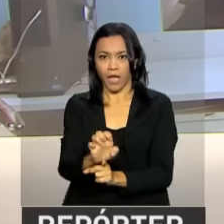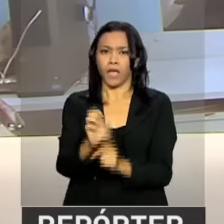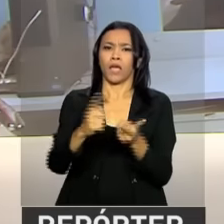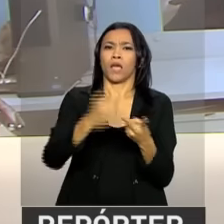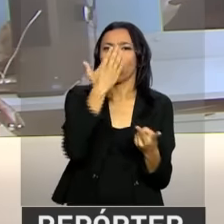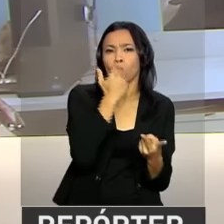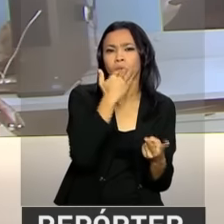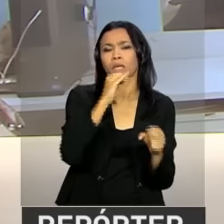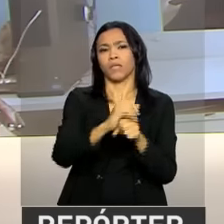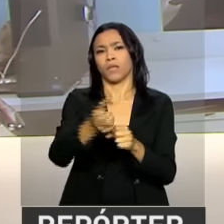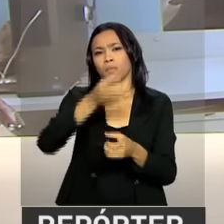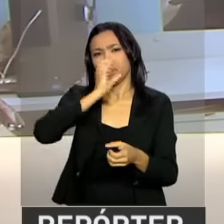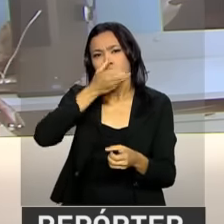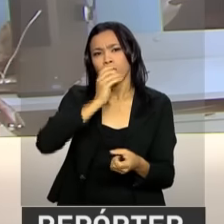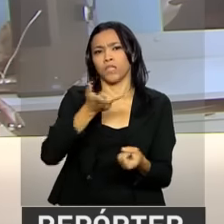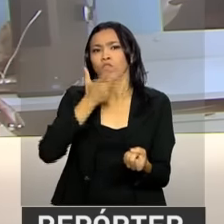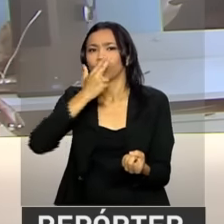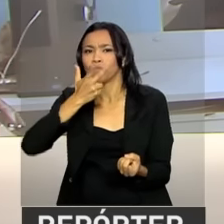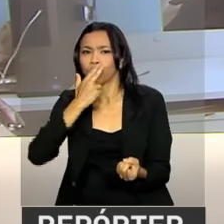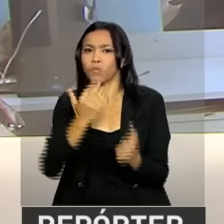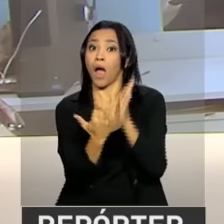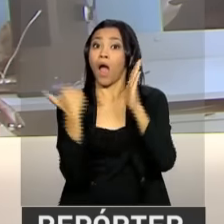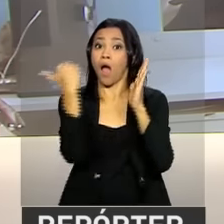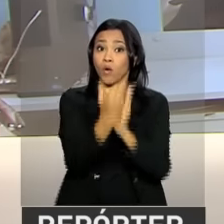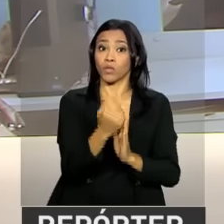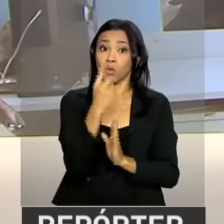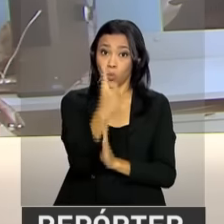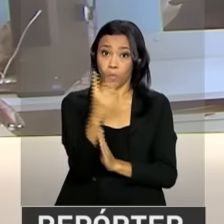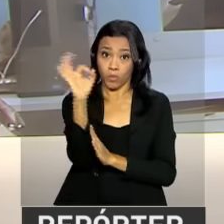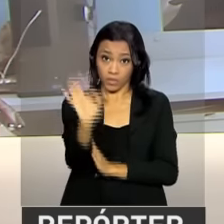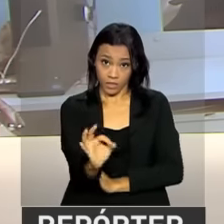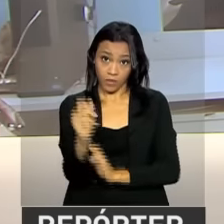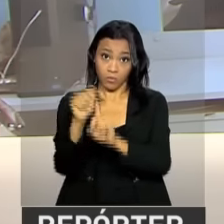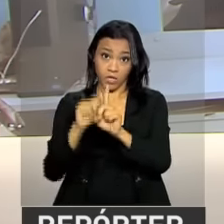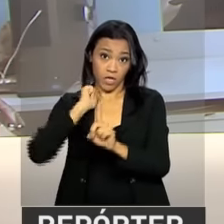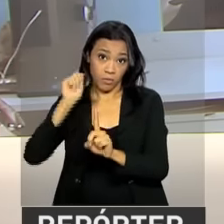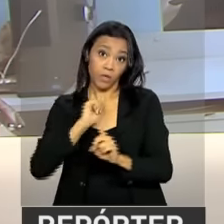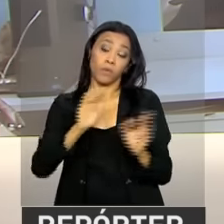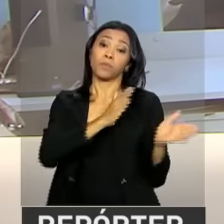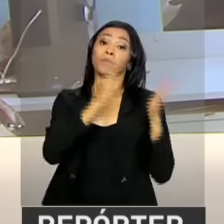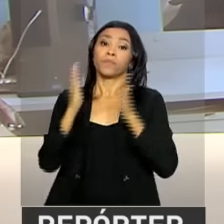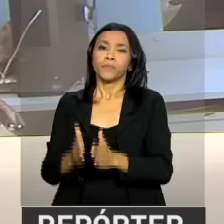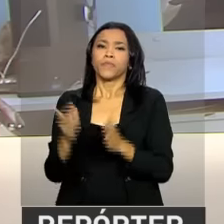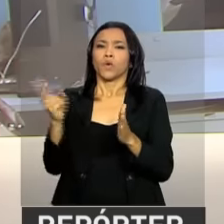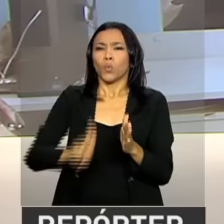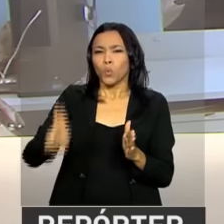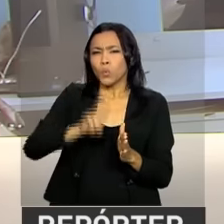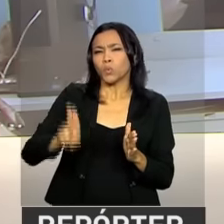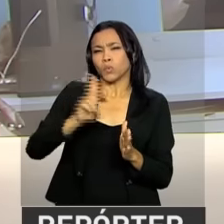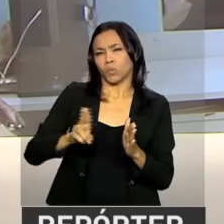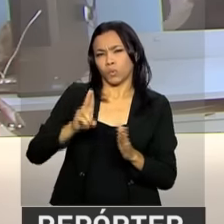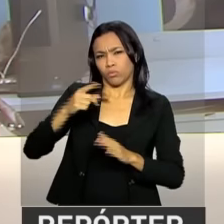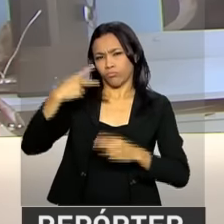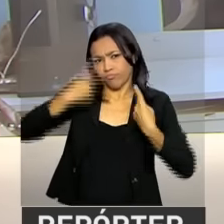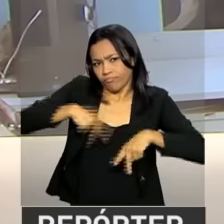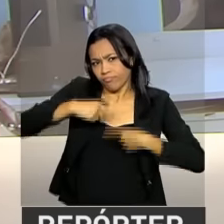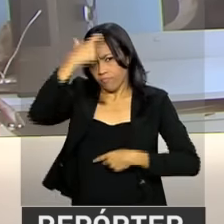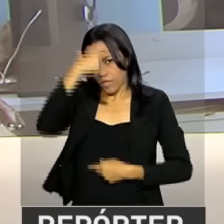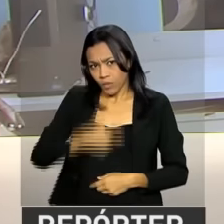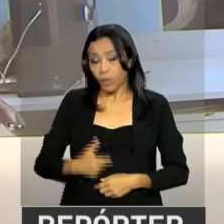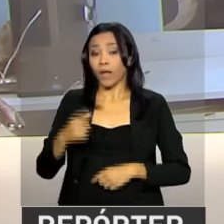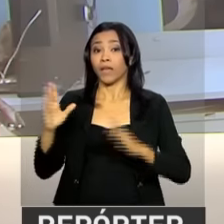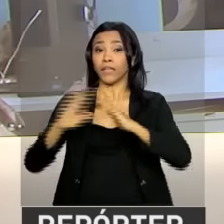bebidas e fumo registrou alta de 1% em abril já o segmento de artigos de uso pessoal e doméstico